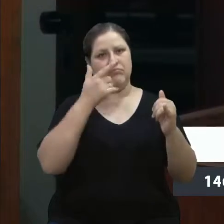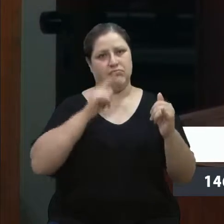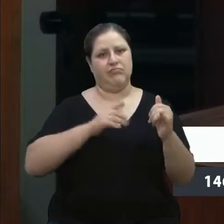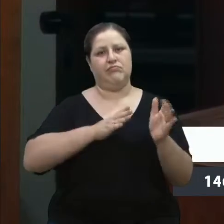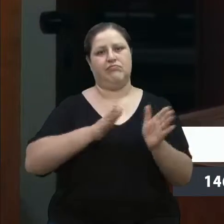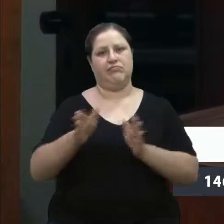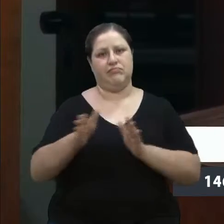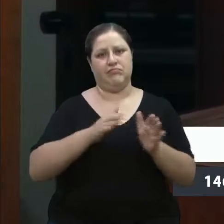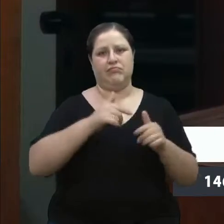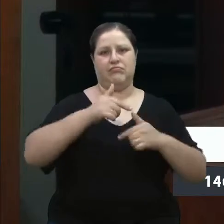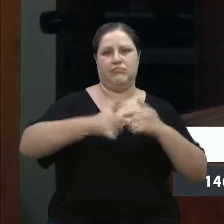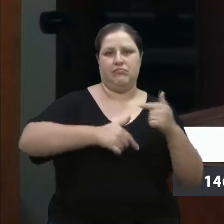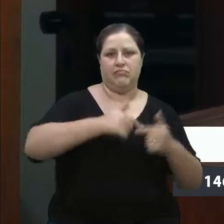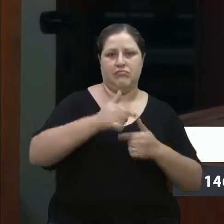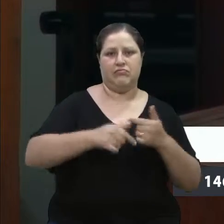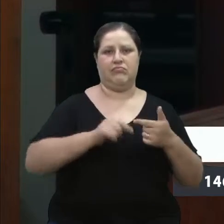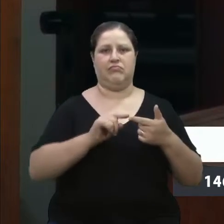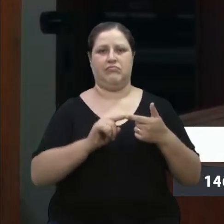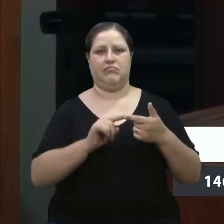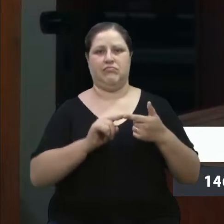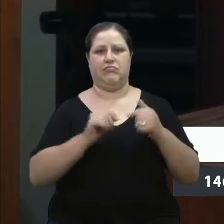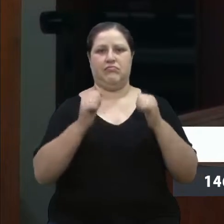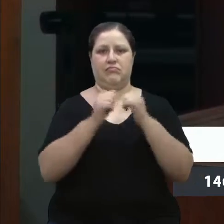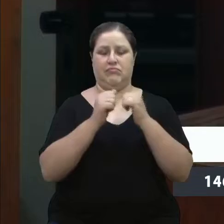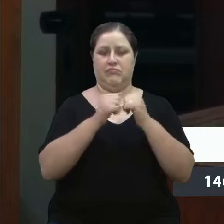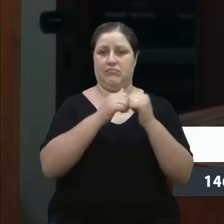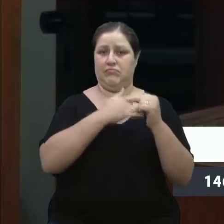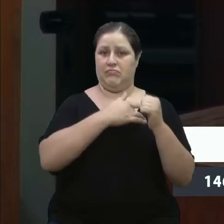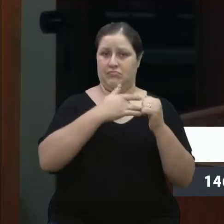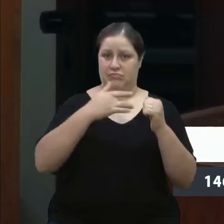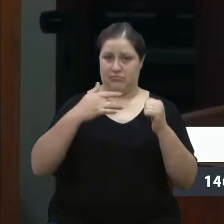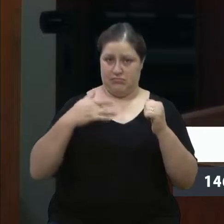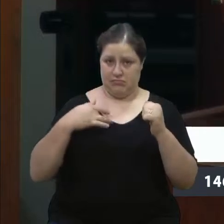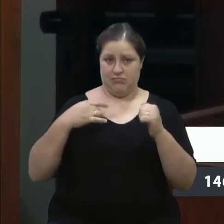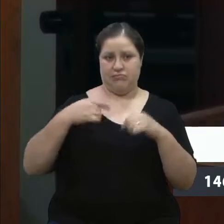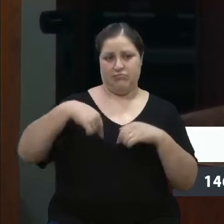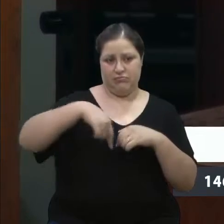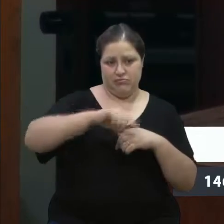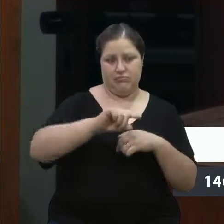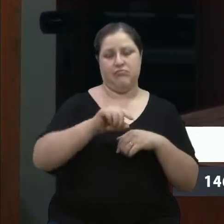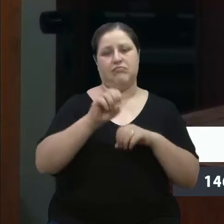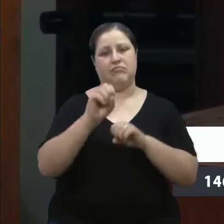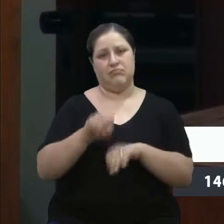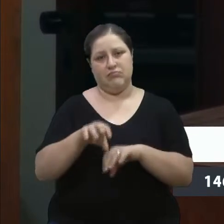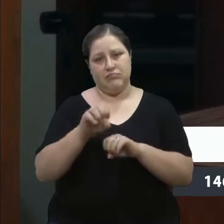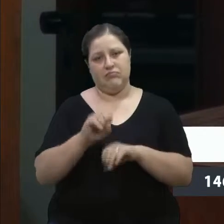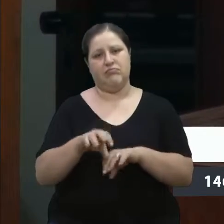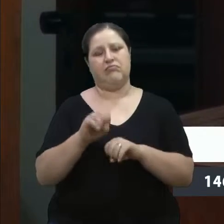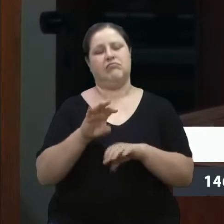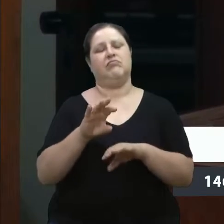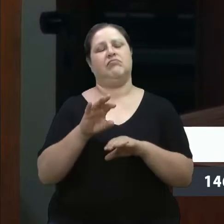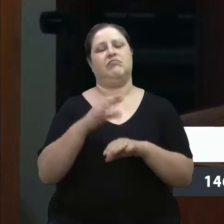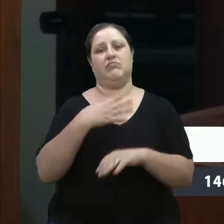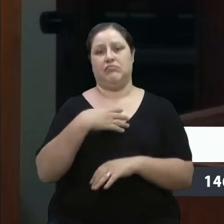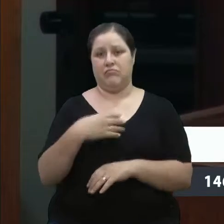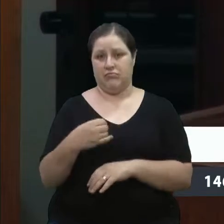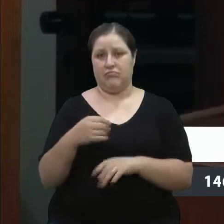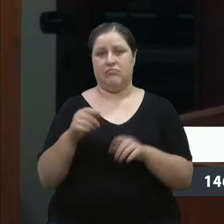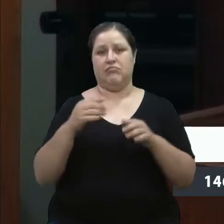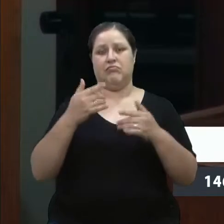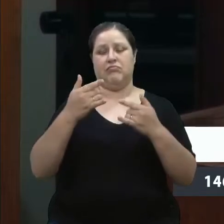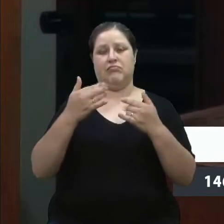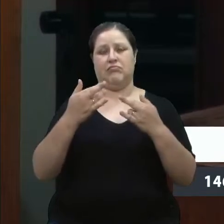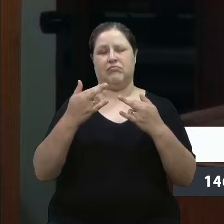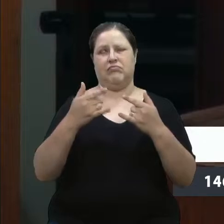seu trabalho, o sistema de saúde, a educação dos filhos, o lazer